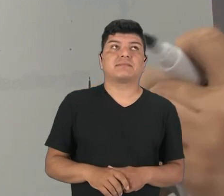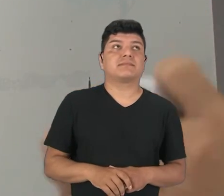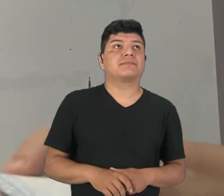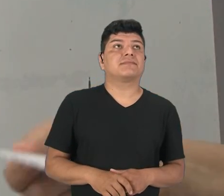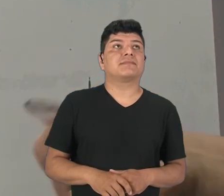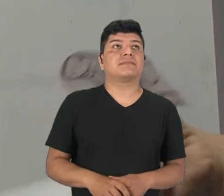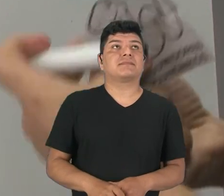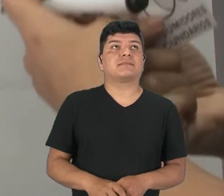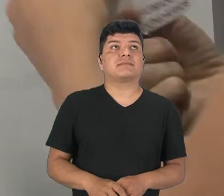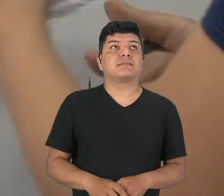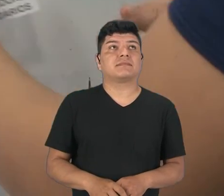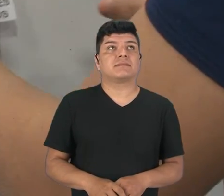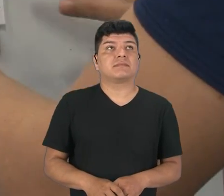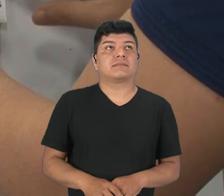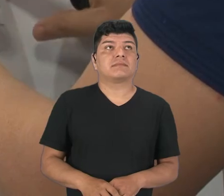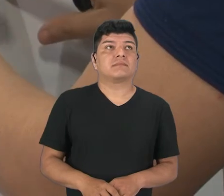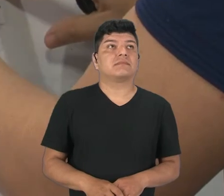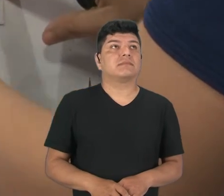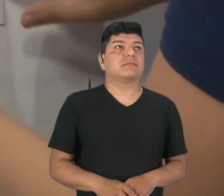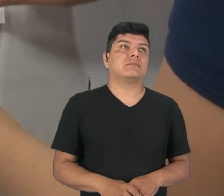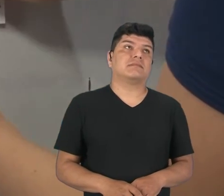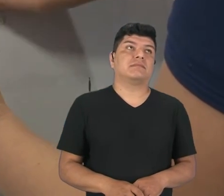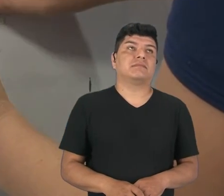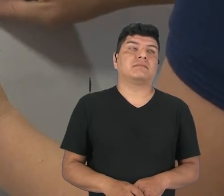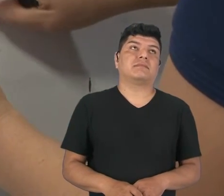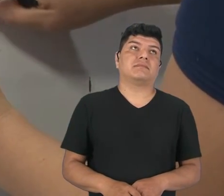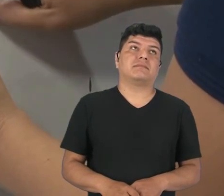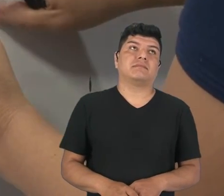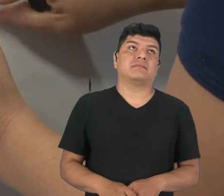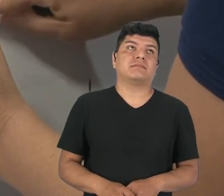a fita. Ó.